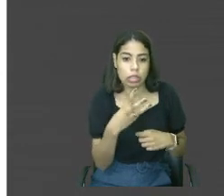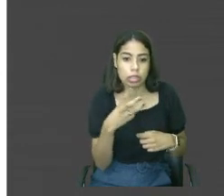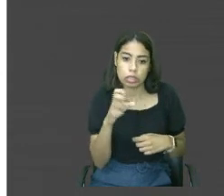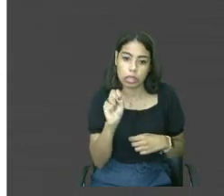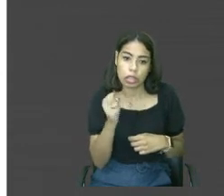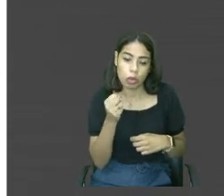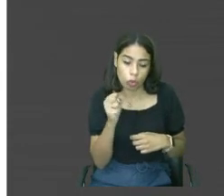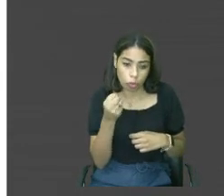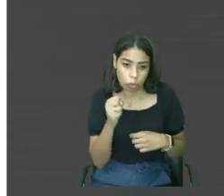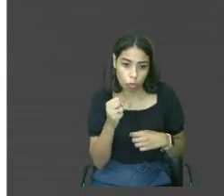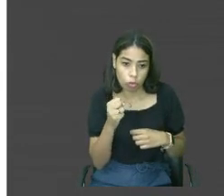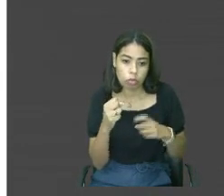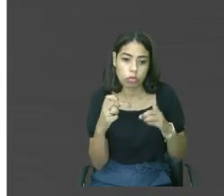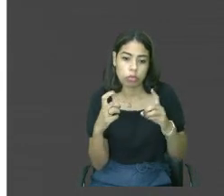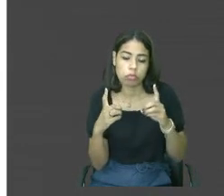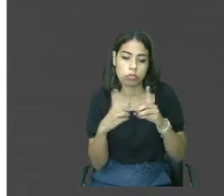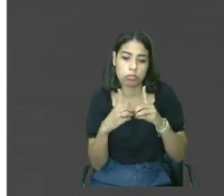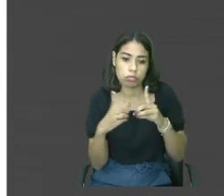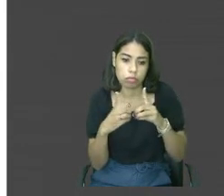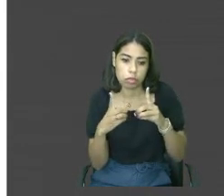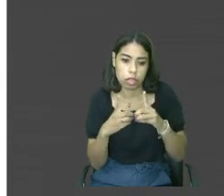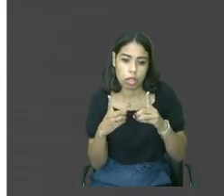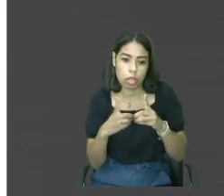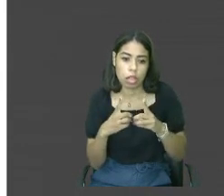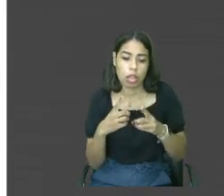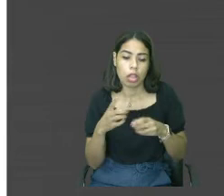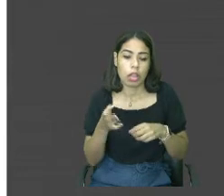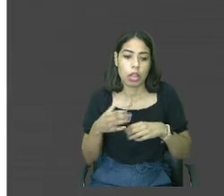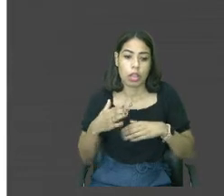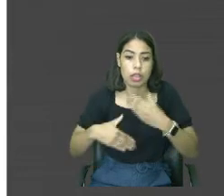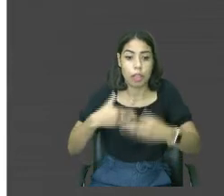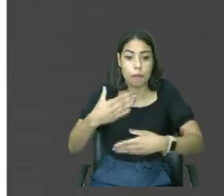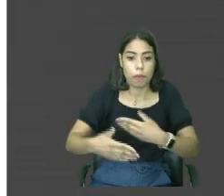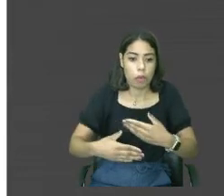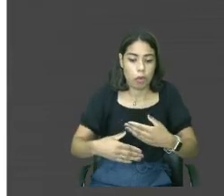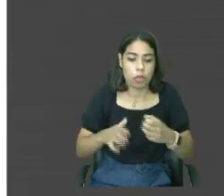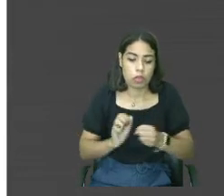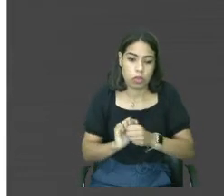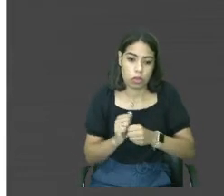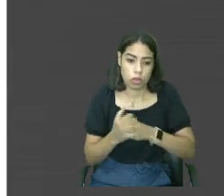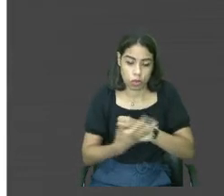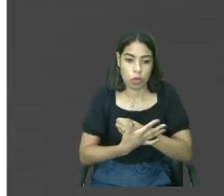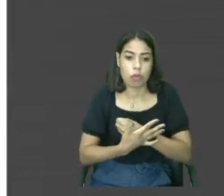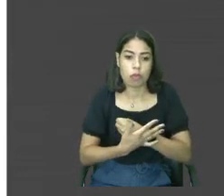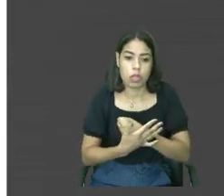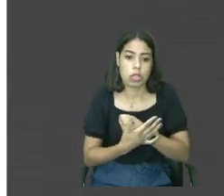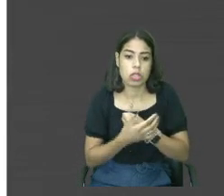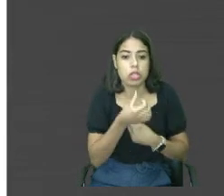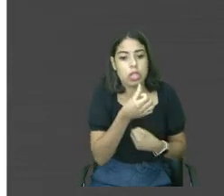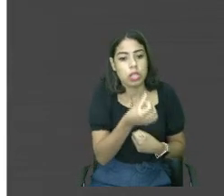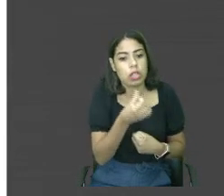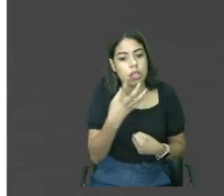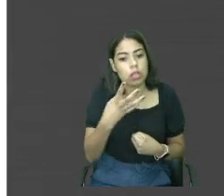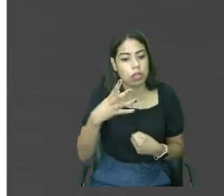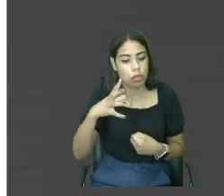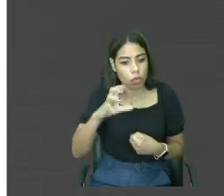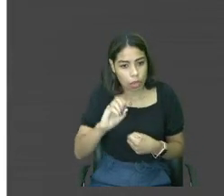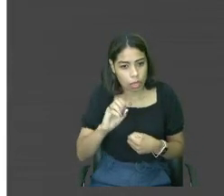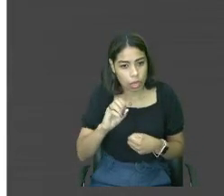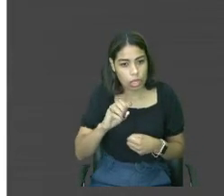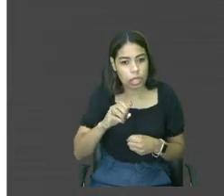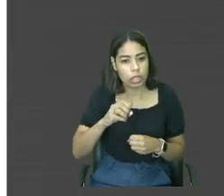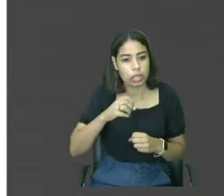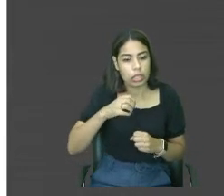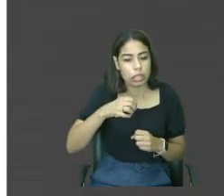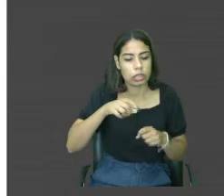para reabilitação pós-Covid. Também foram realizados 640, né, triagem para